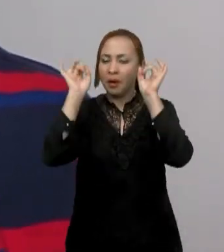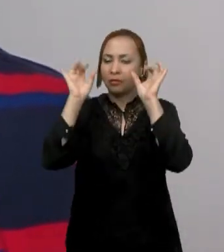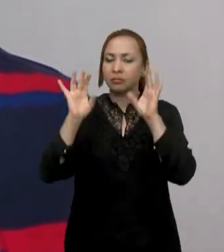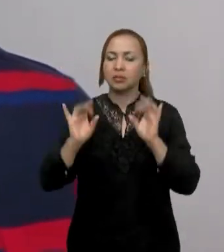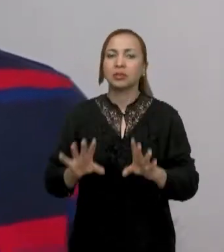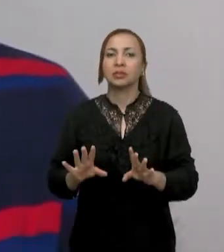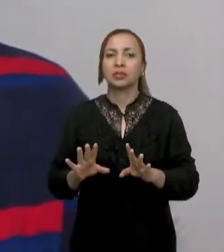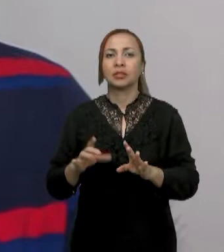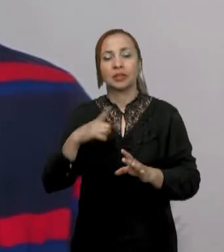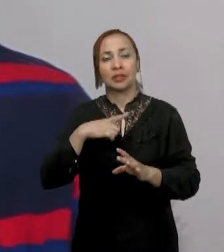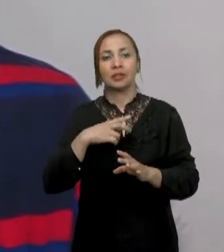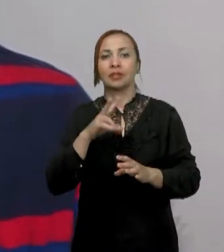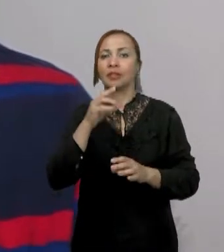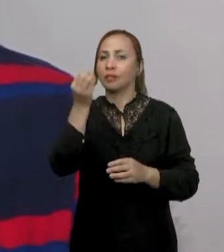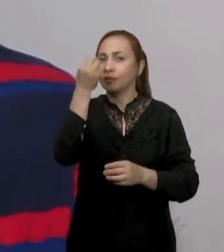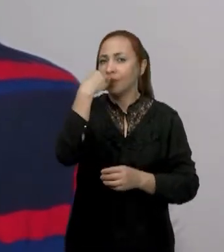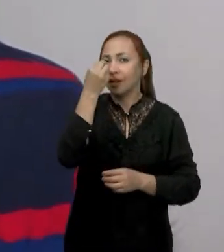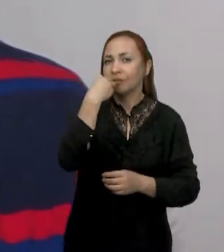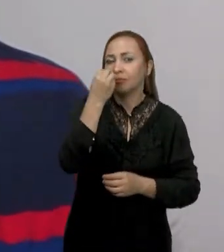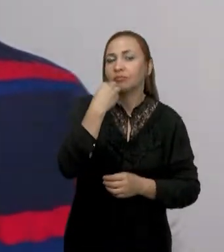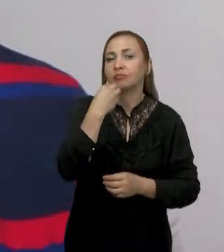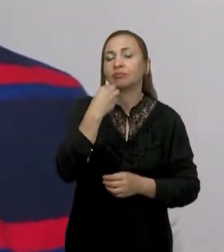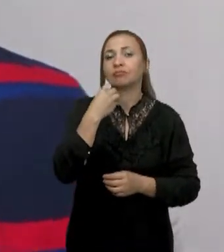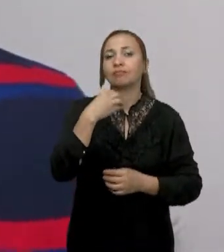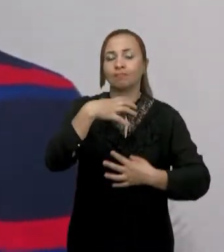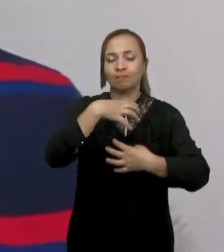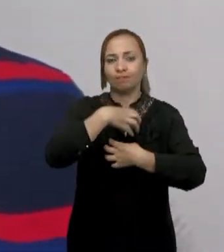bem específico. Tive fraqueza,